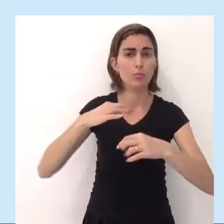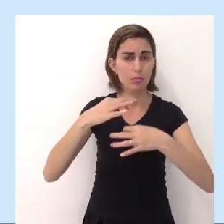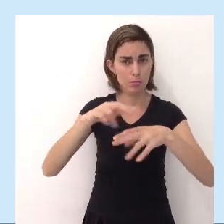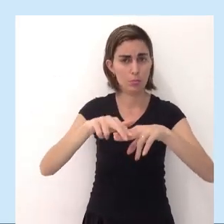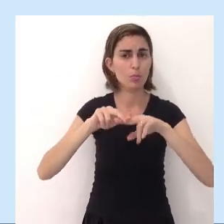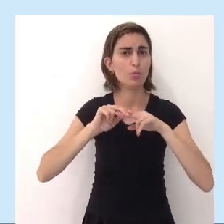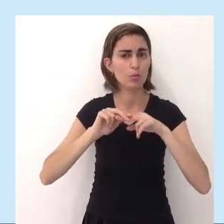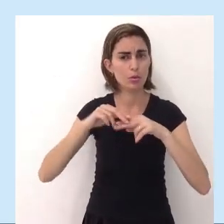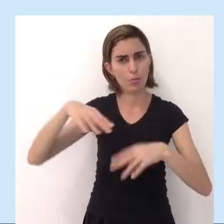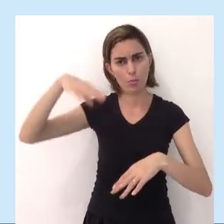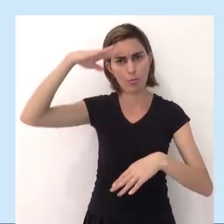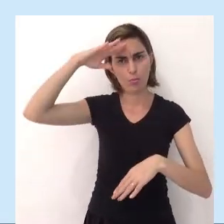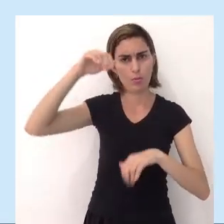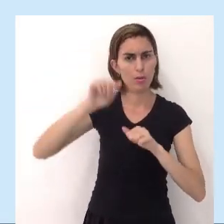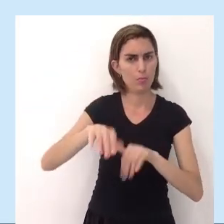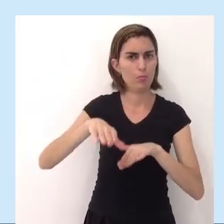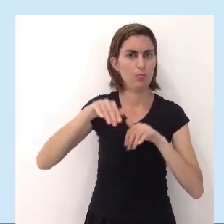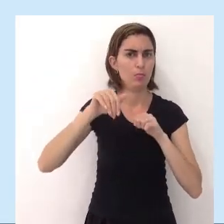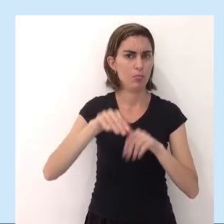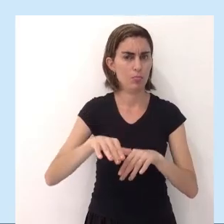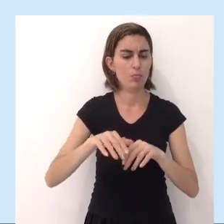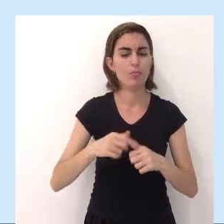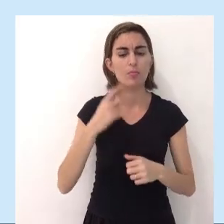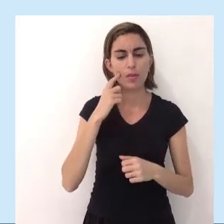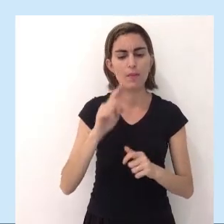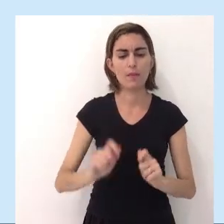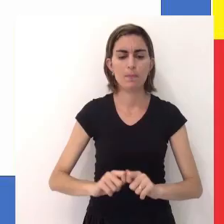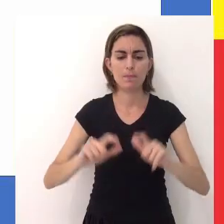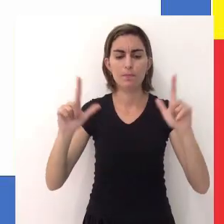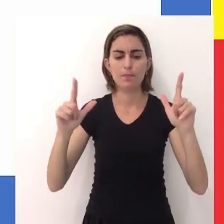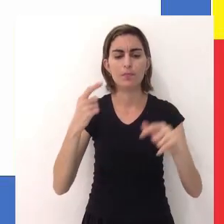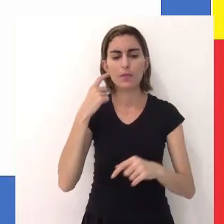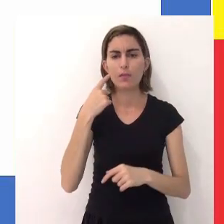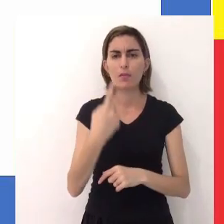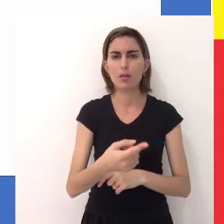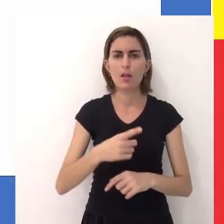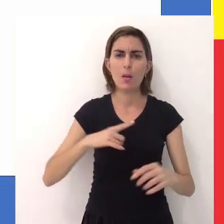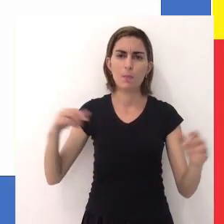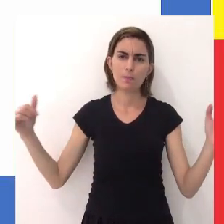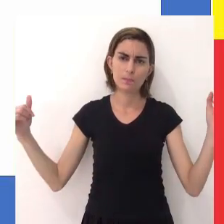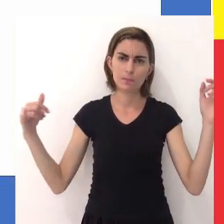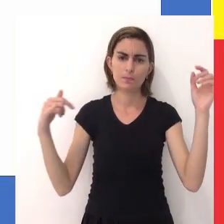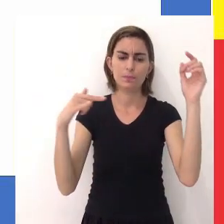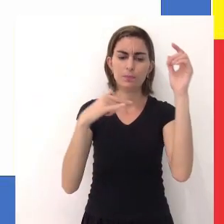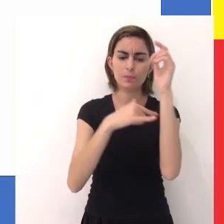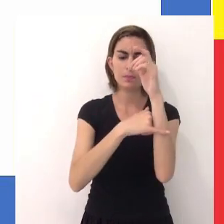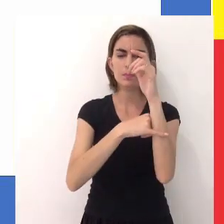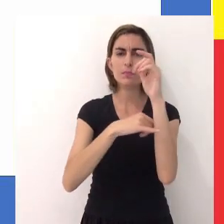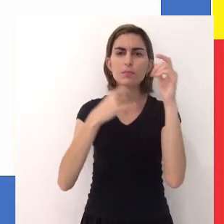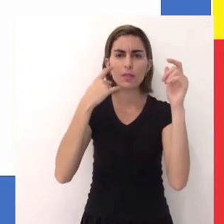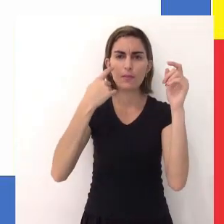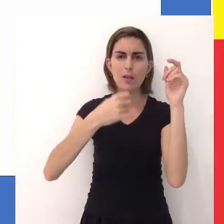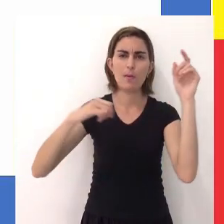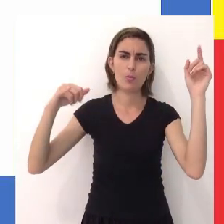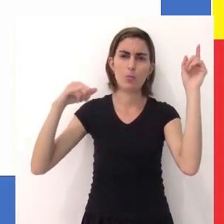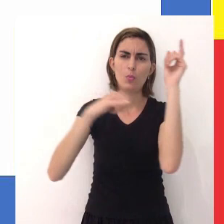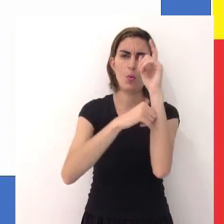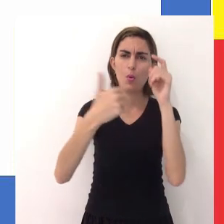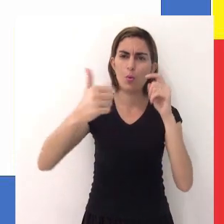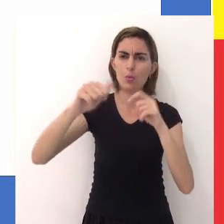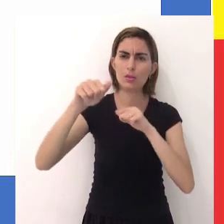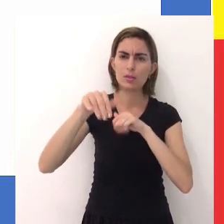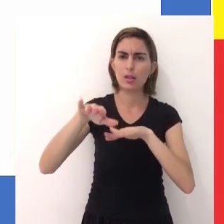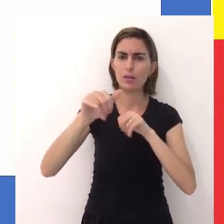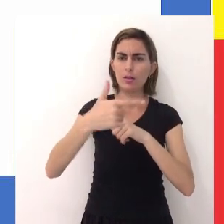argumento militar, tá? O argumento bélico. Acompanhe na tela. A gente vai ter um ataque aí, terrorista, em 11 de setembro